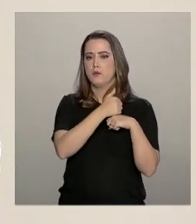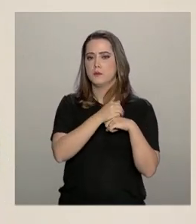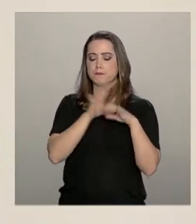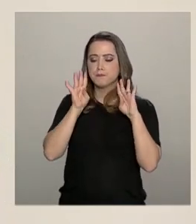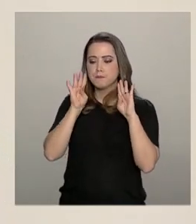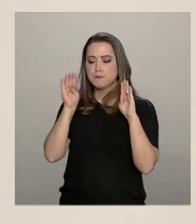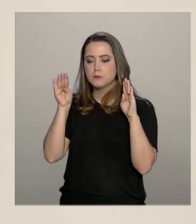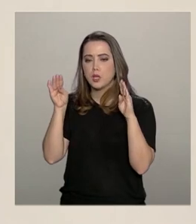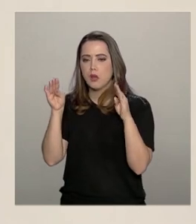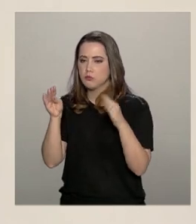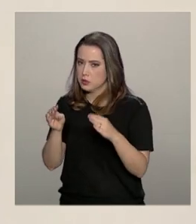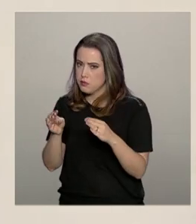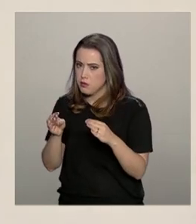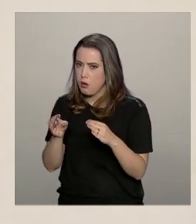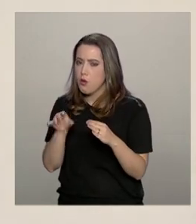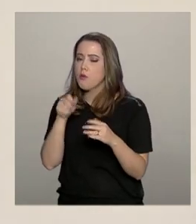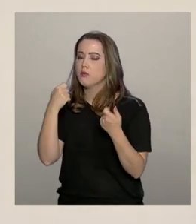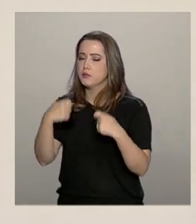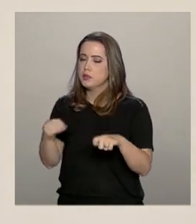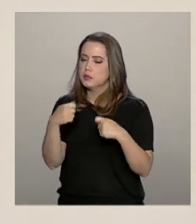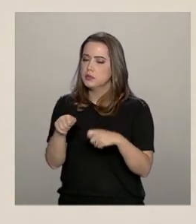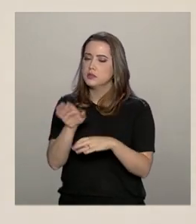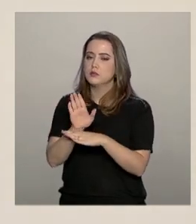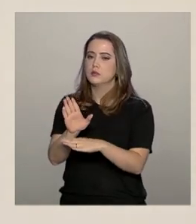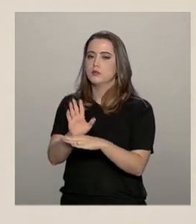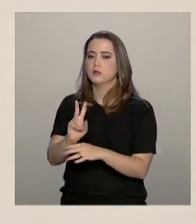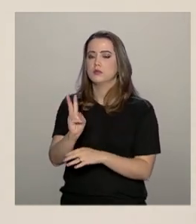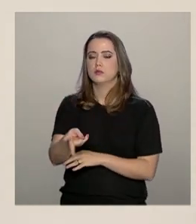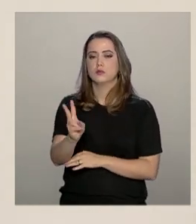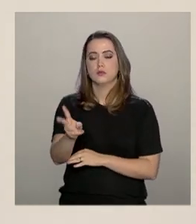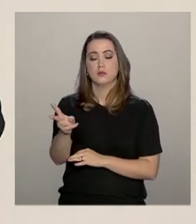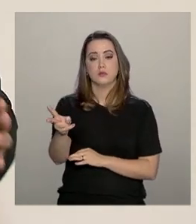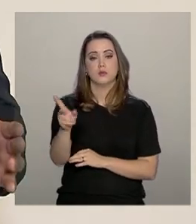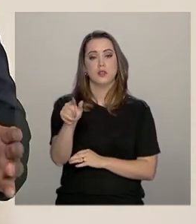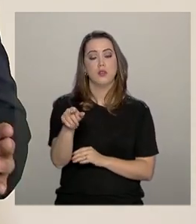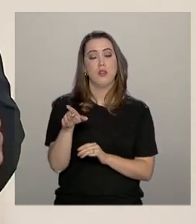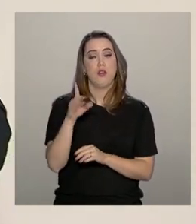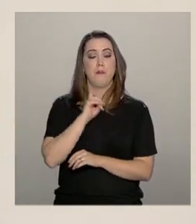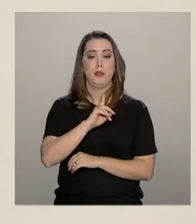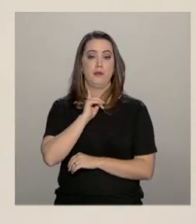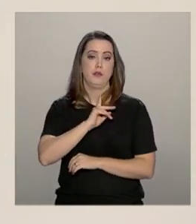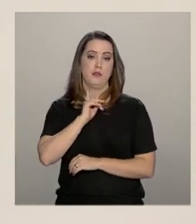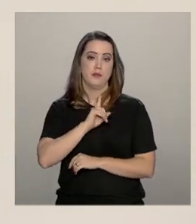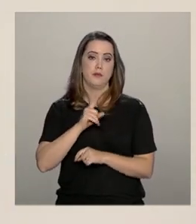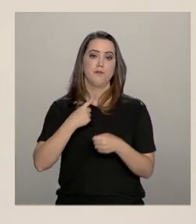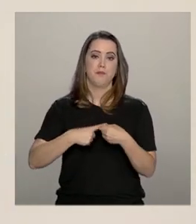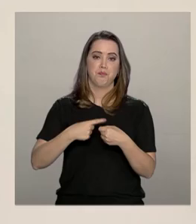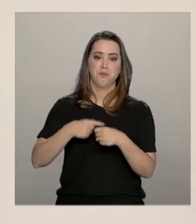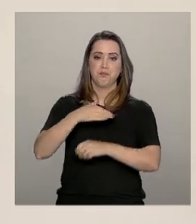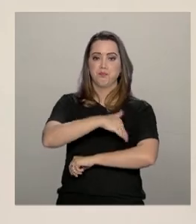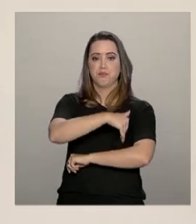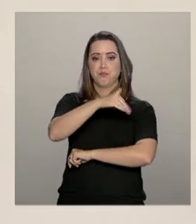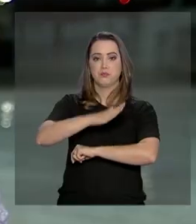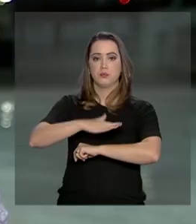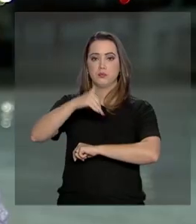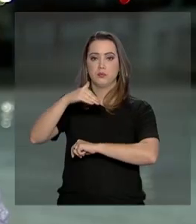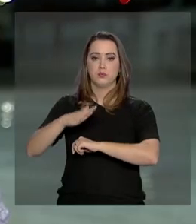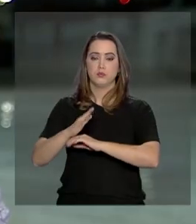os devidos encaminhamentos para o auxílio continuado ao Estado e ao município de